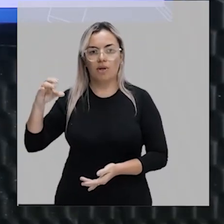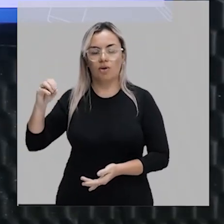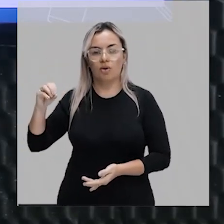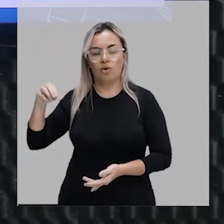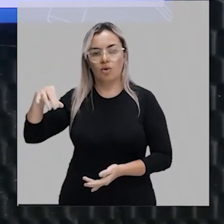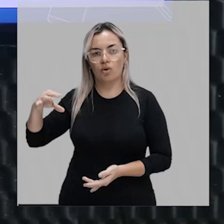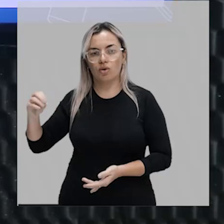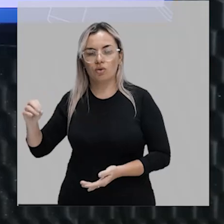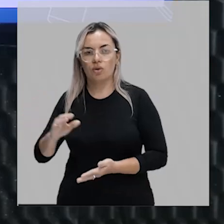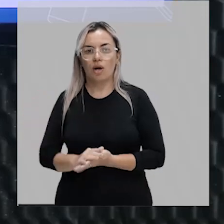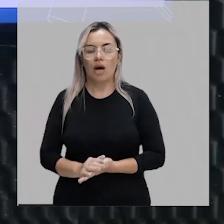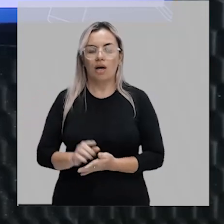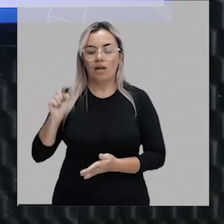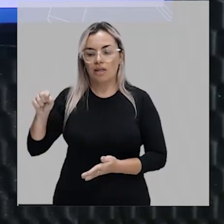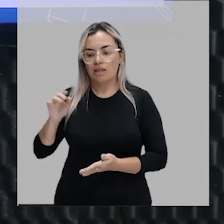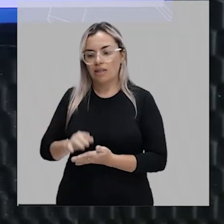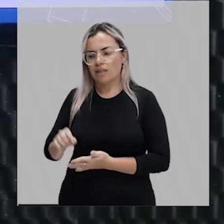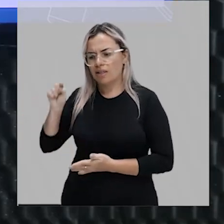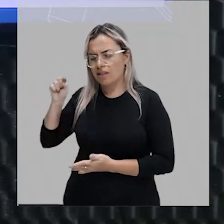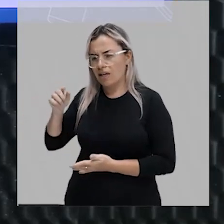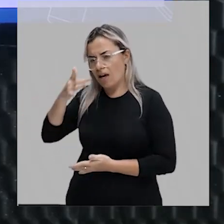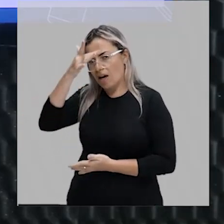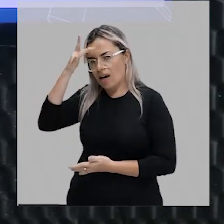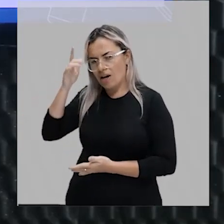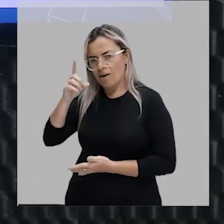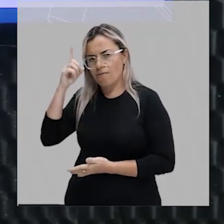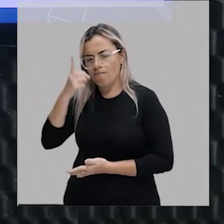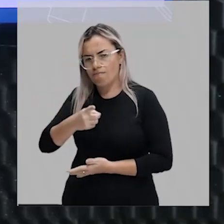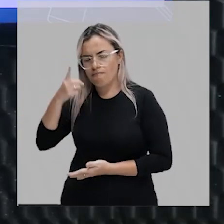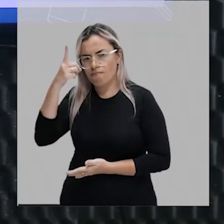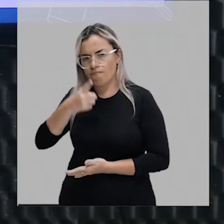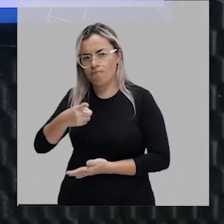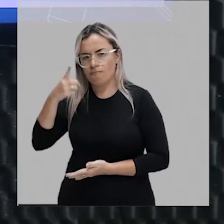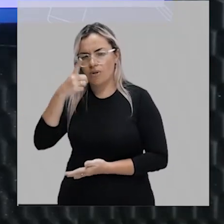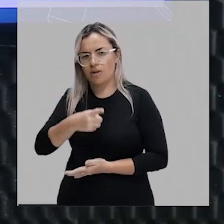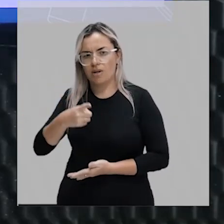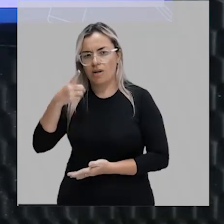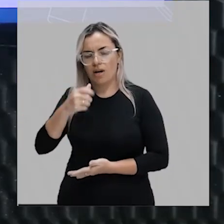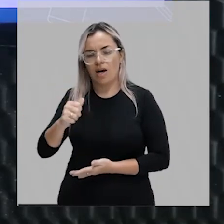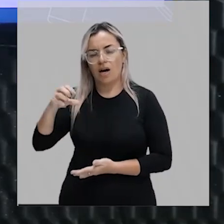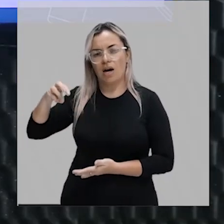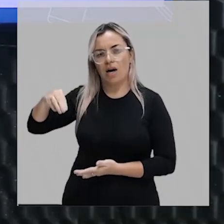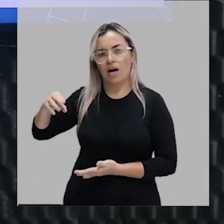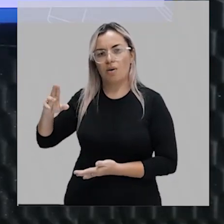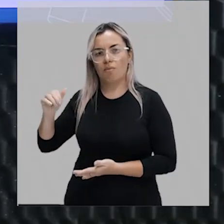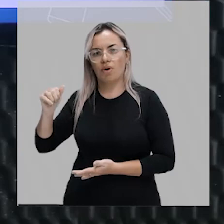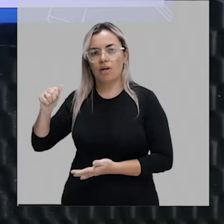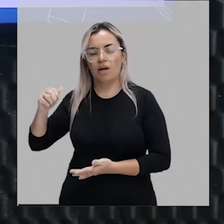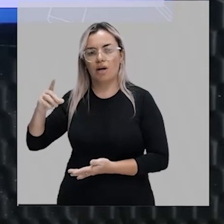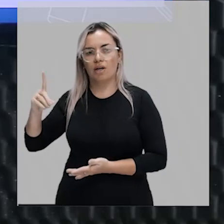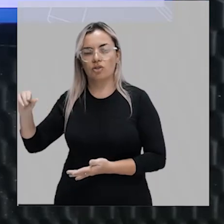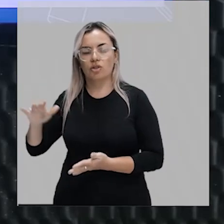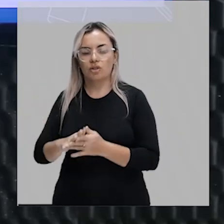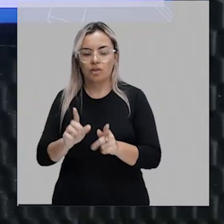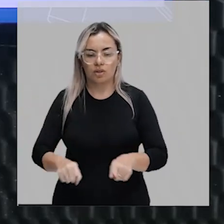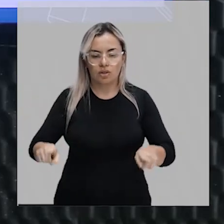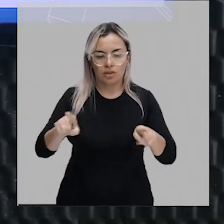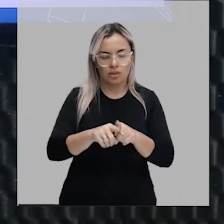grande império assírio, do imperador Assurbanipal, do